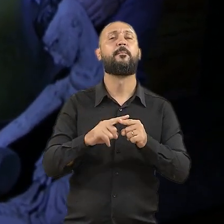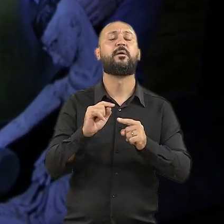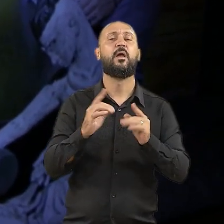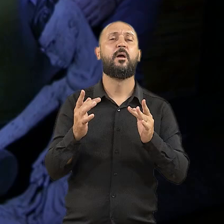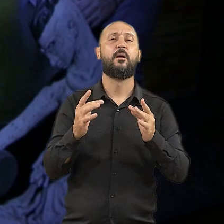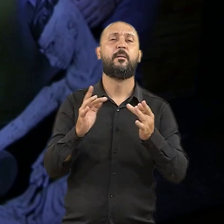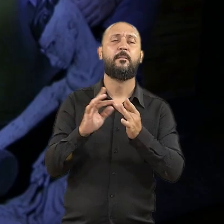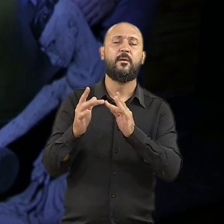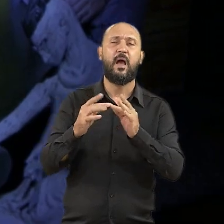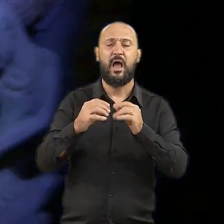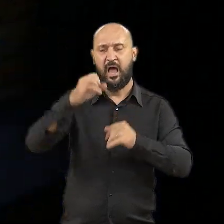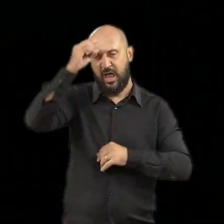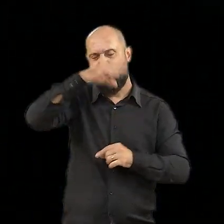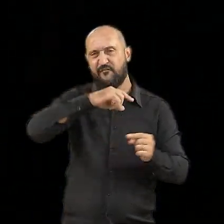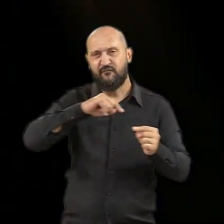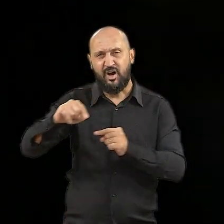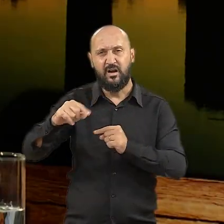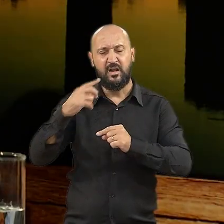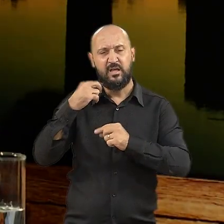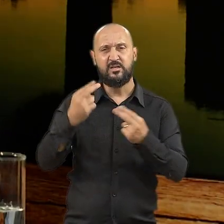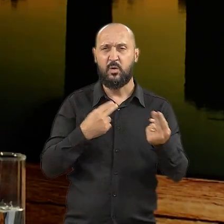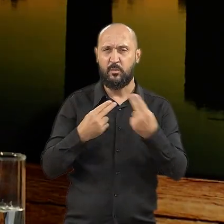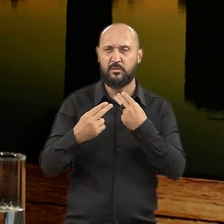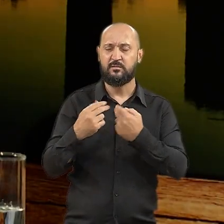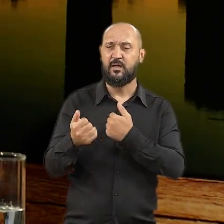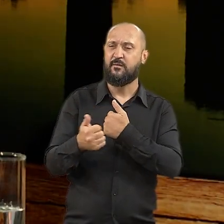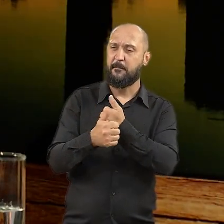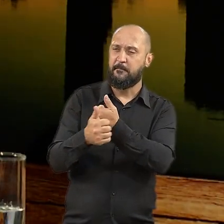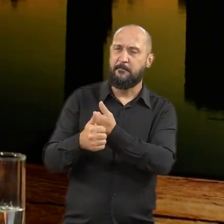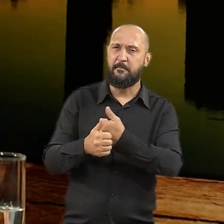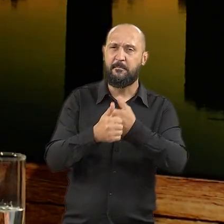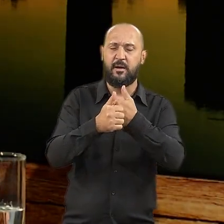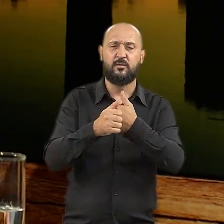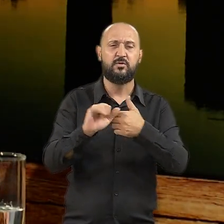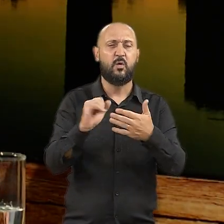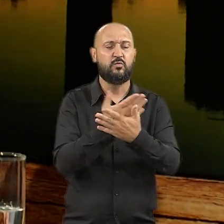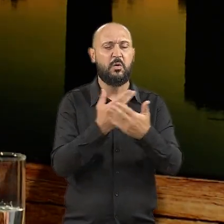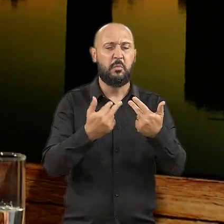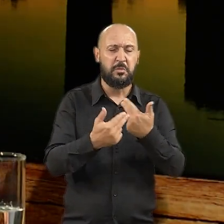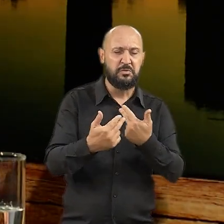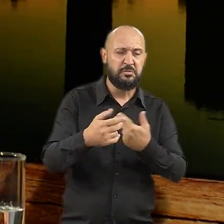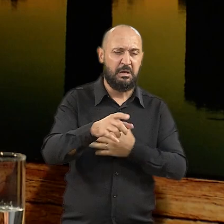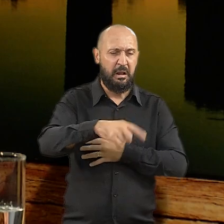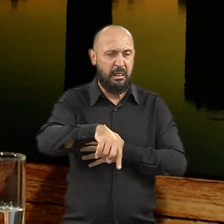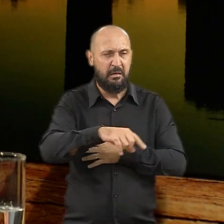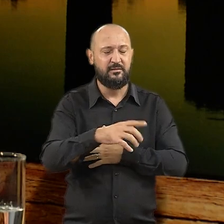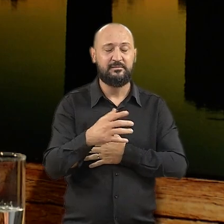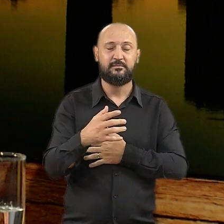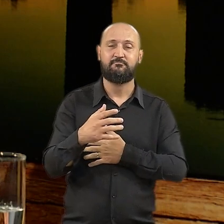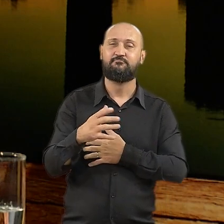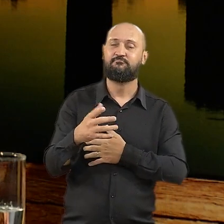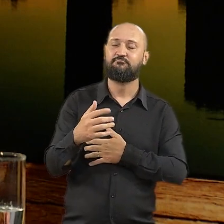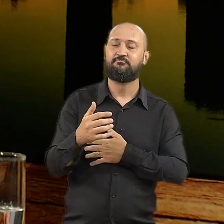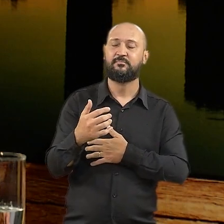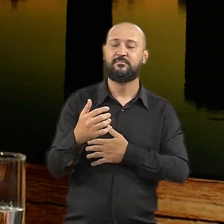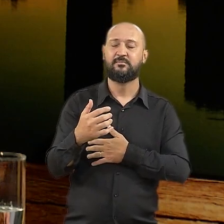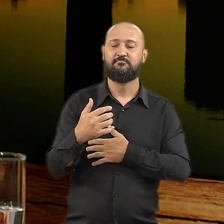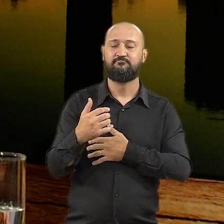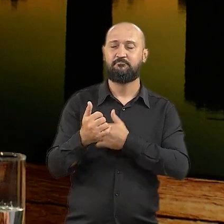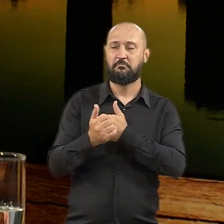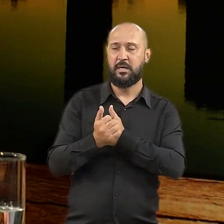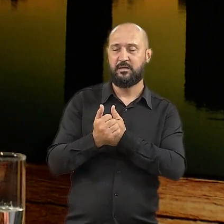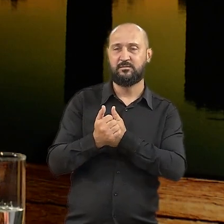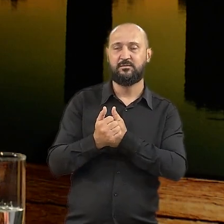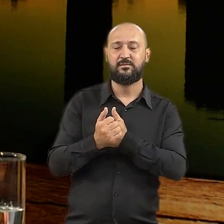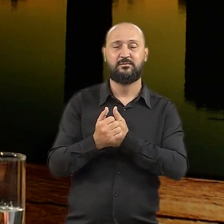para conciliar. A violência urbana tinha chegado meio perto ali, tinham acontecido algumas coisas perto da gente,